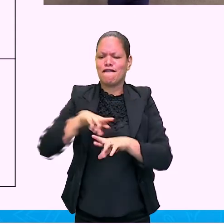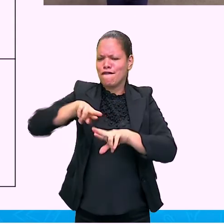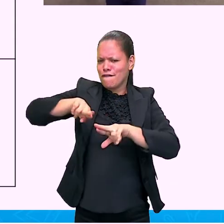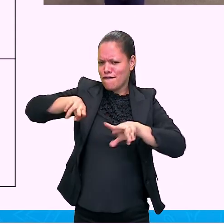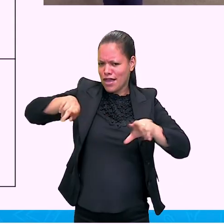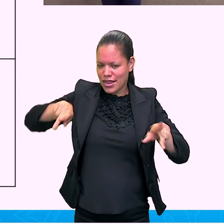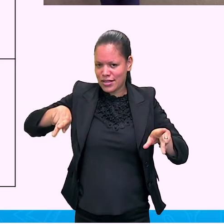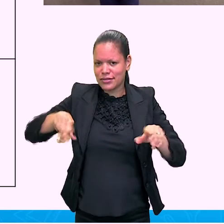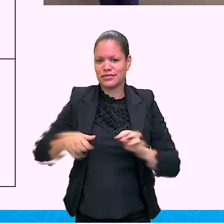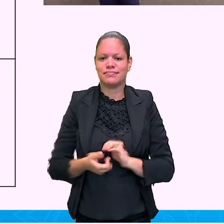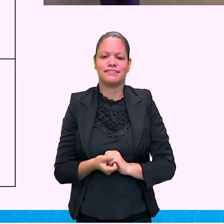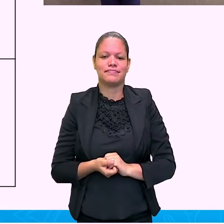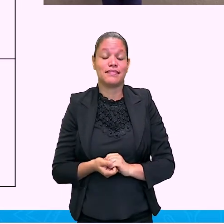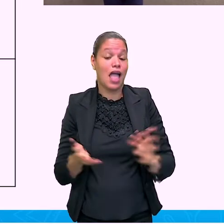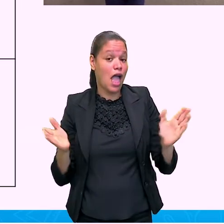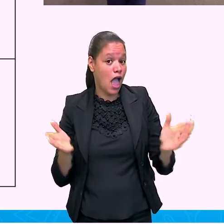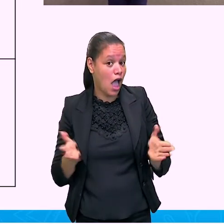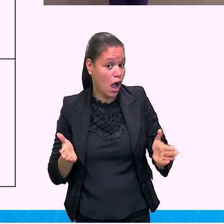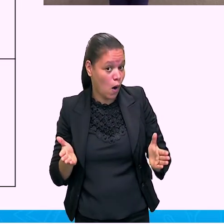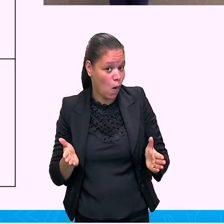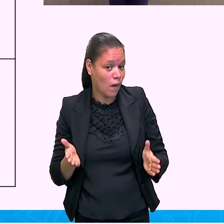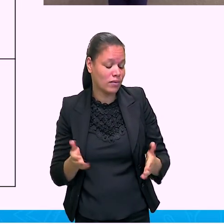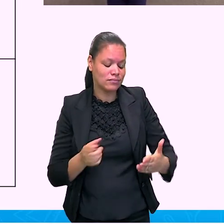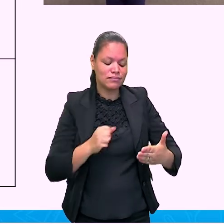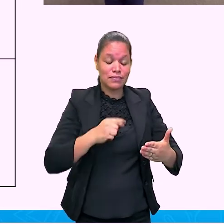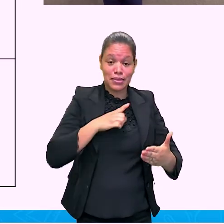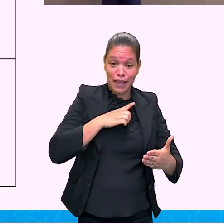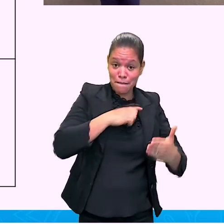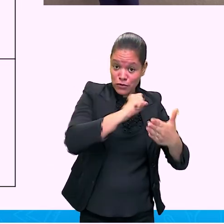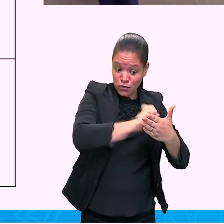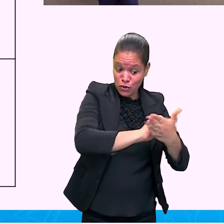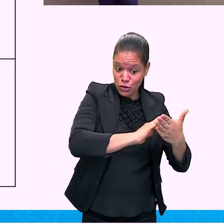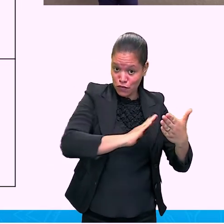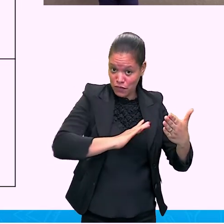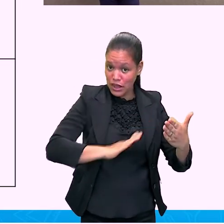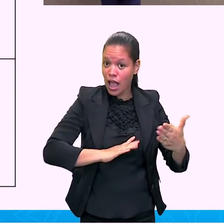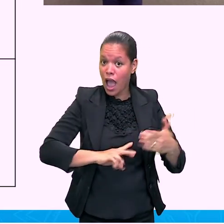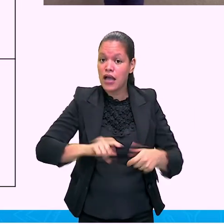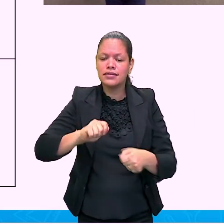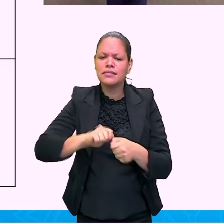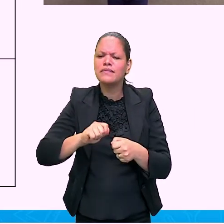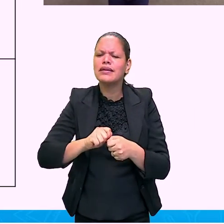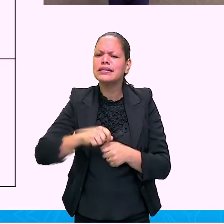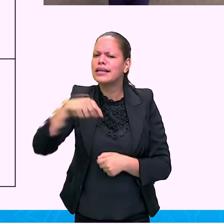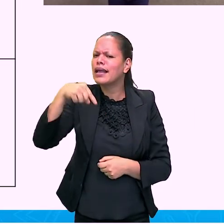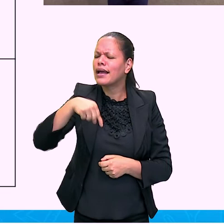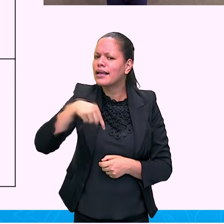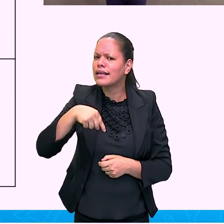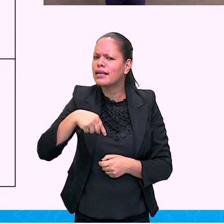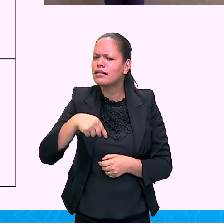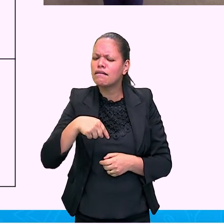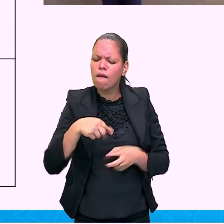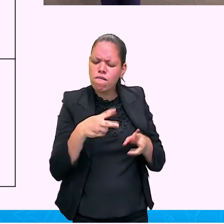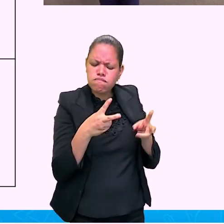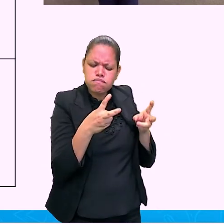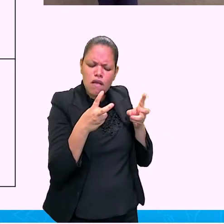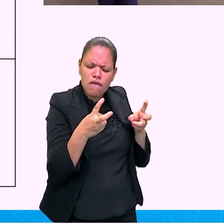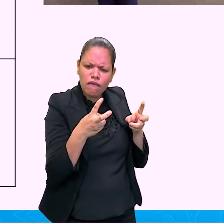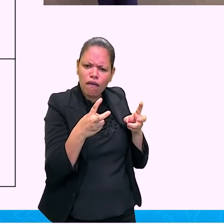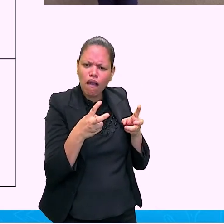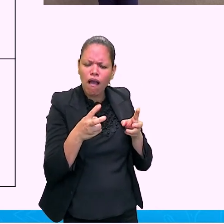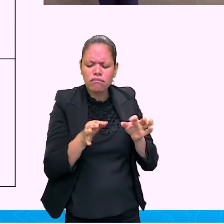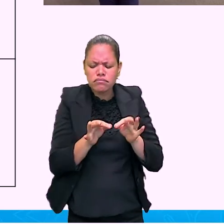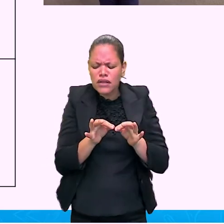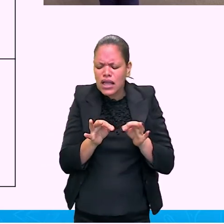uma atividade que você tem disponível também na plataforma. Nessas atividades, nós vamos identificar se as